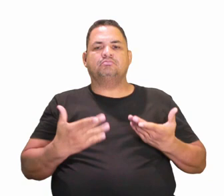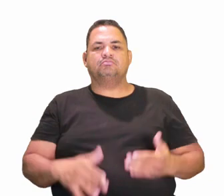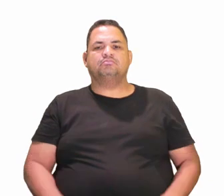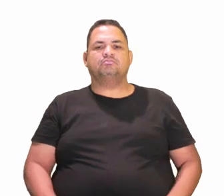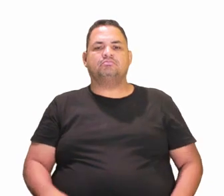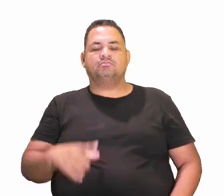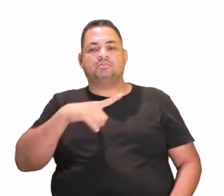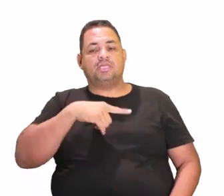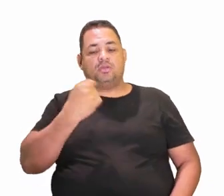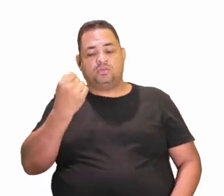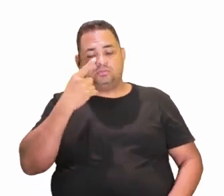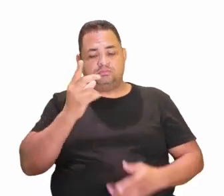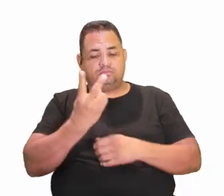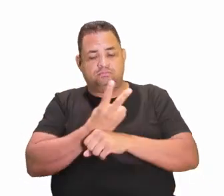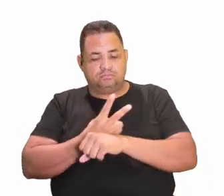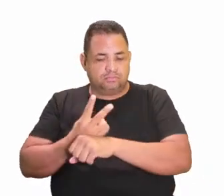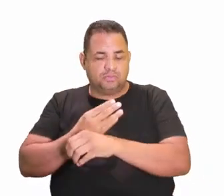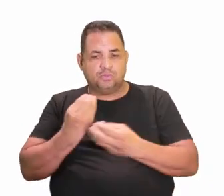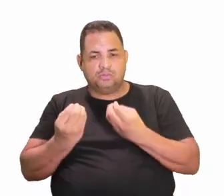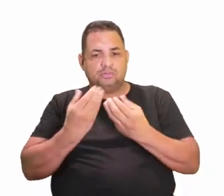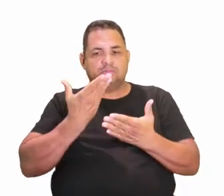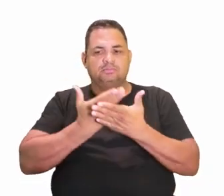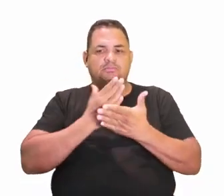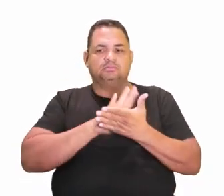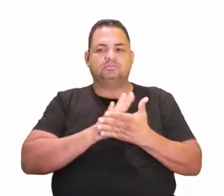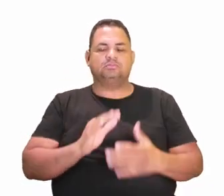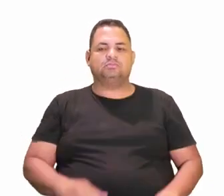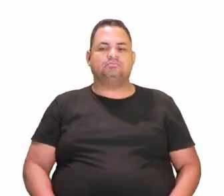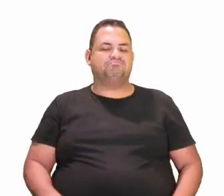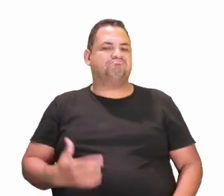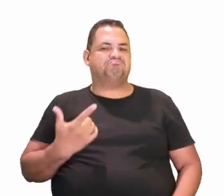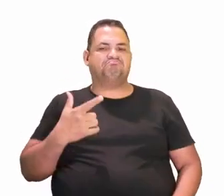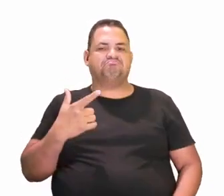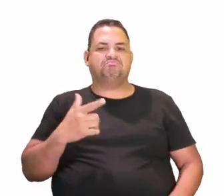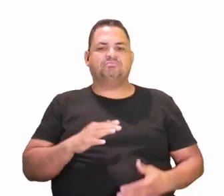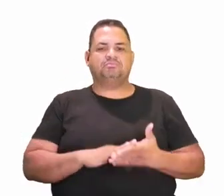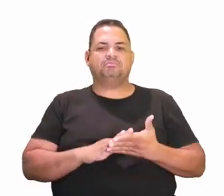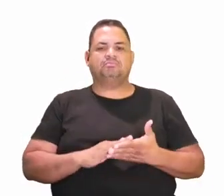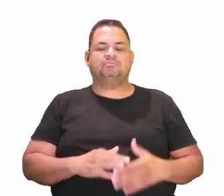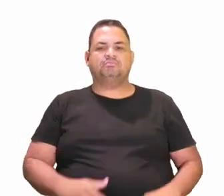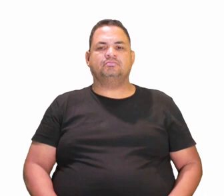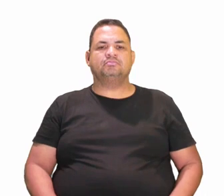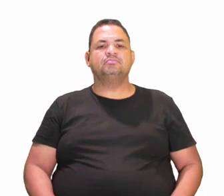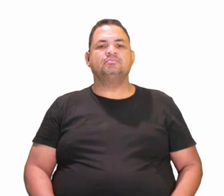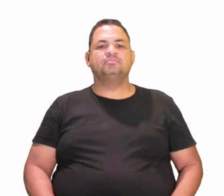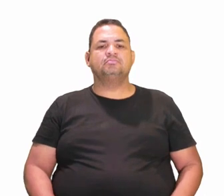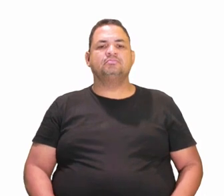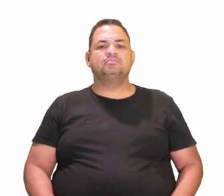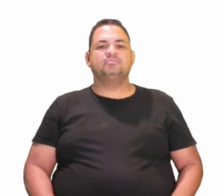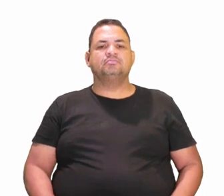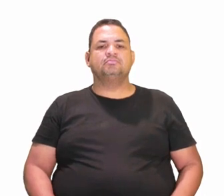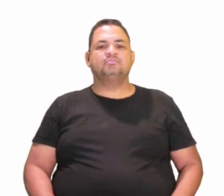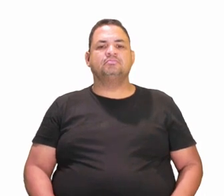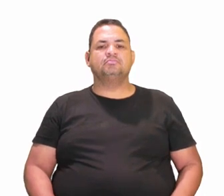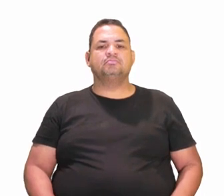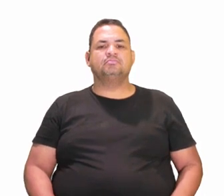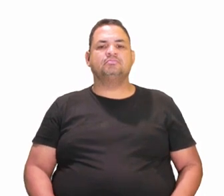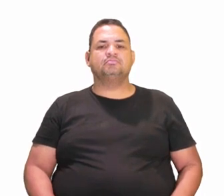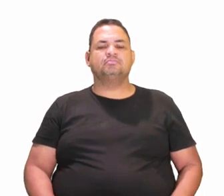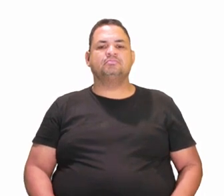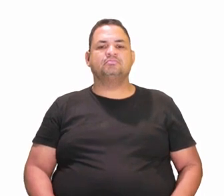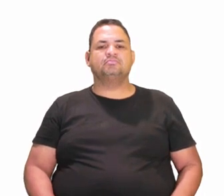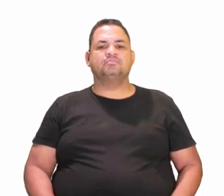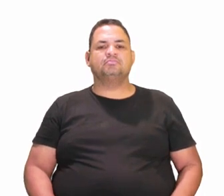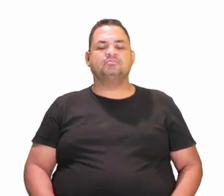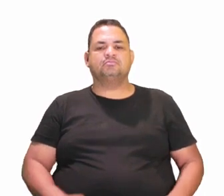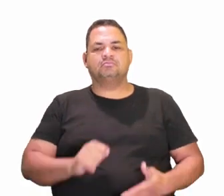a curiosidade de procurar como ficaria uma tradução, não tem problema. It is in month of the year.